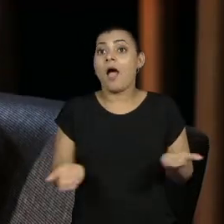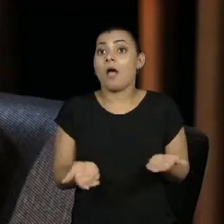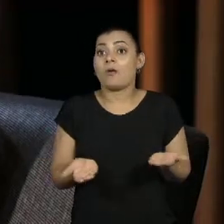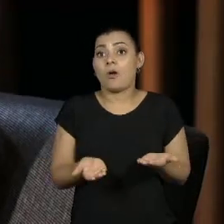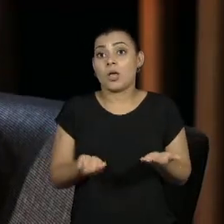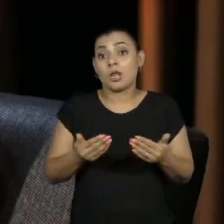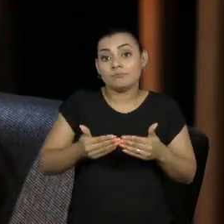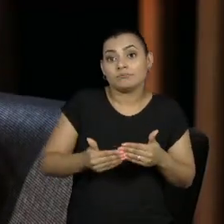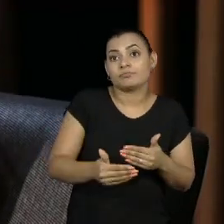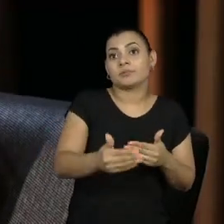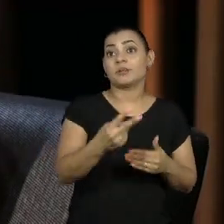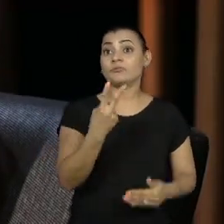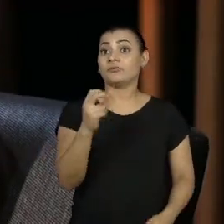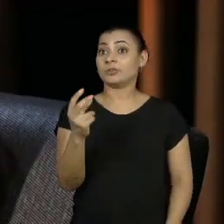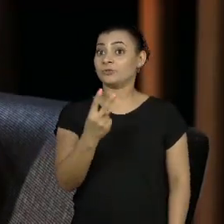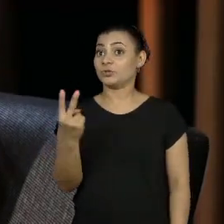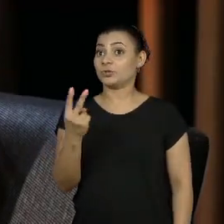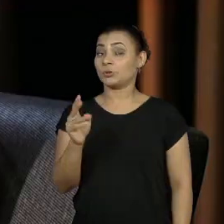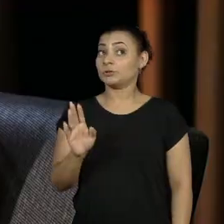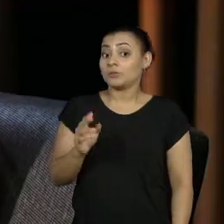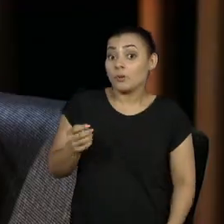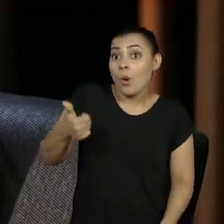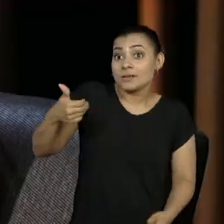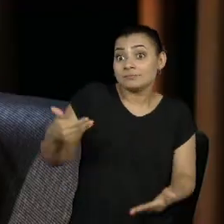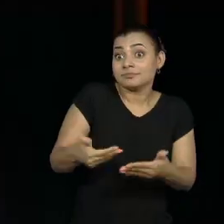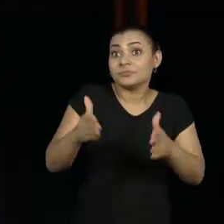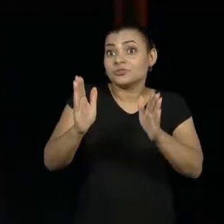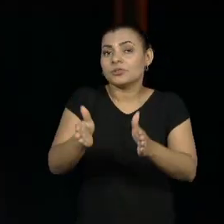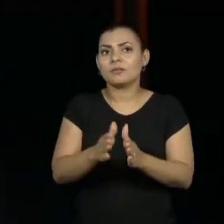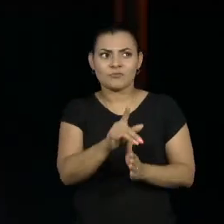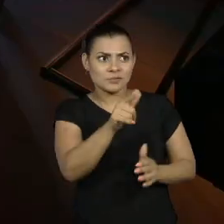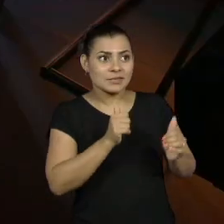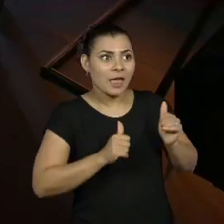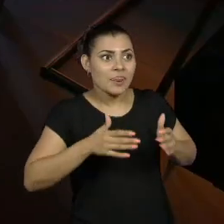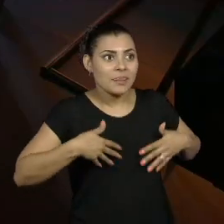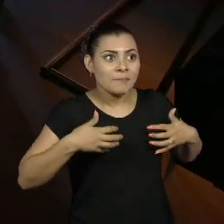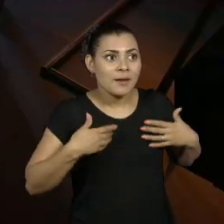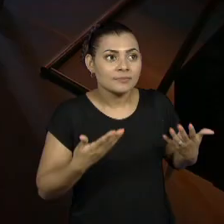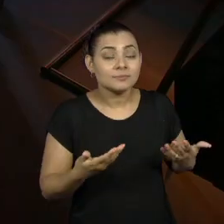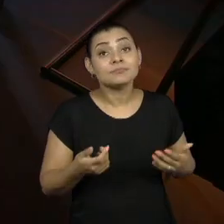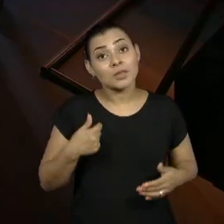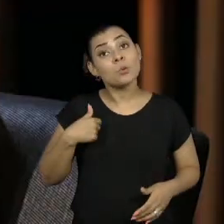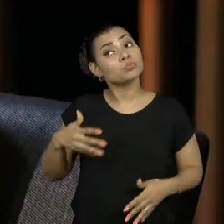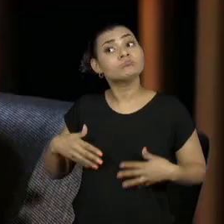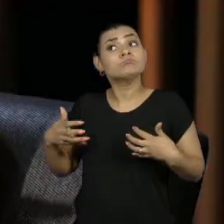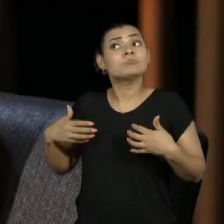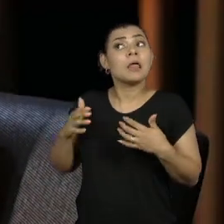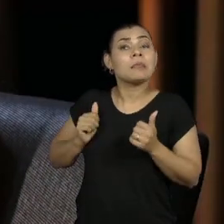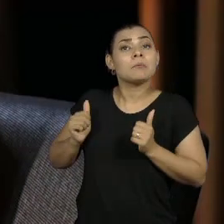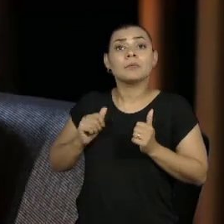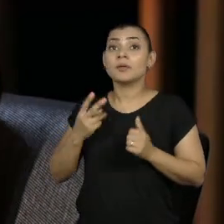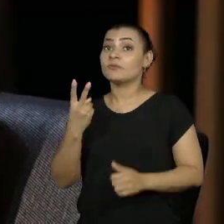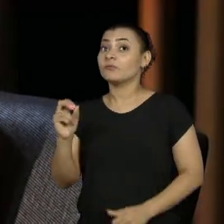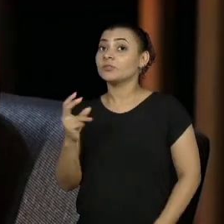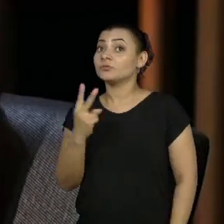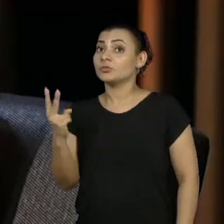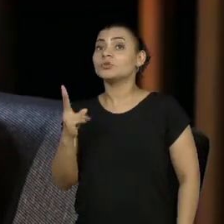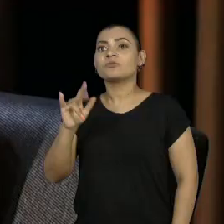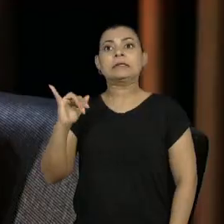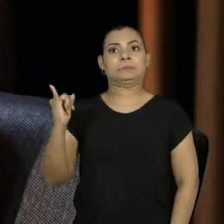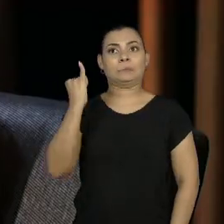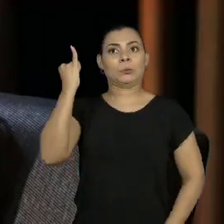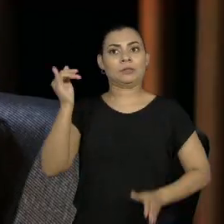a temos 2022 logo aí vem aqui eu tô mais animada para 2012 a semana muito